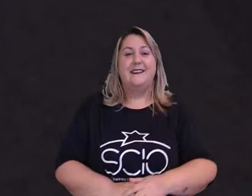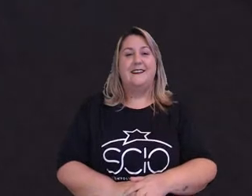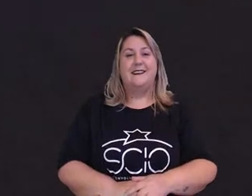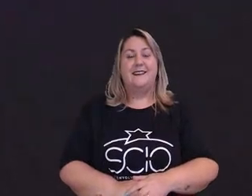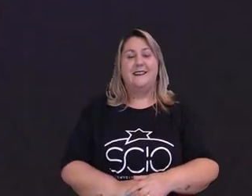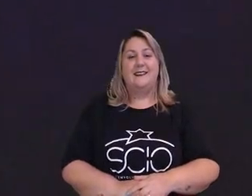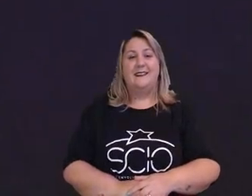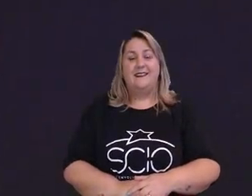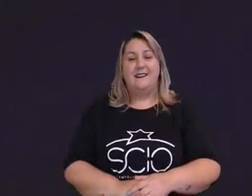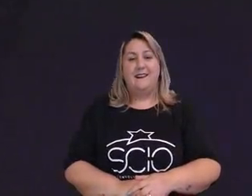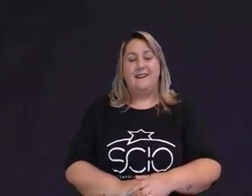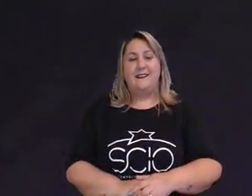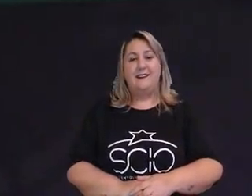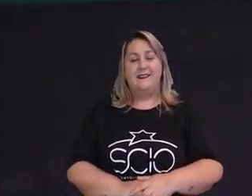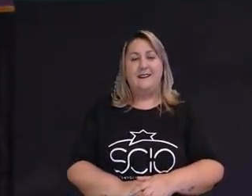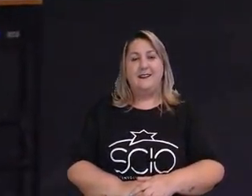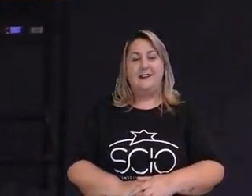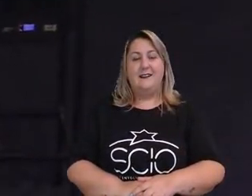Flores!